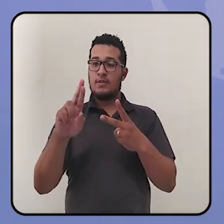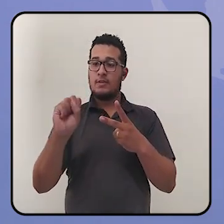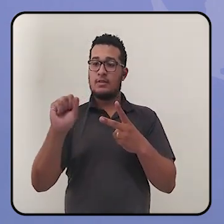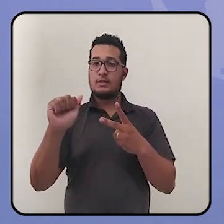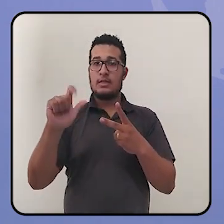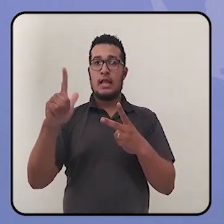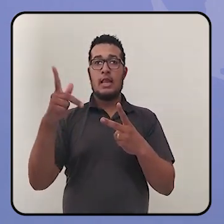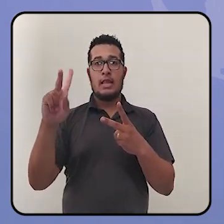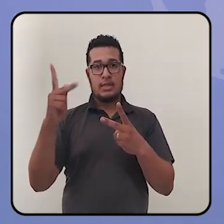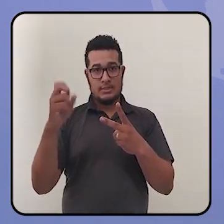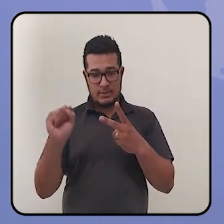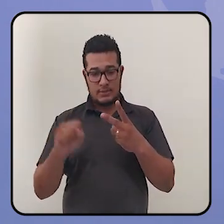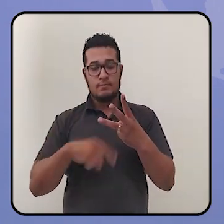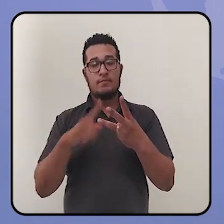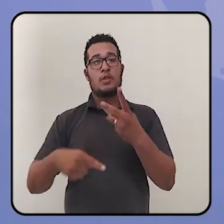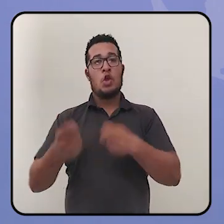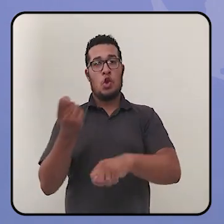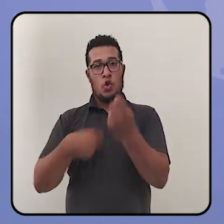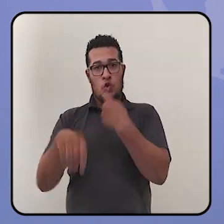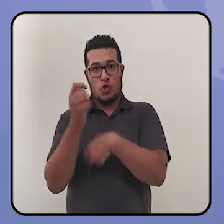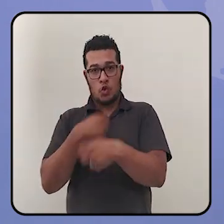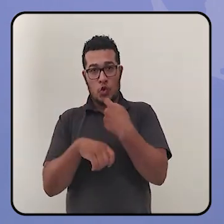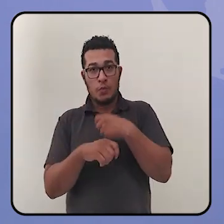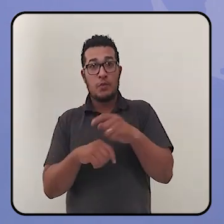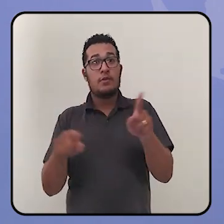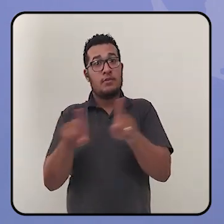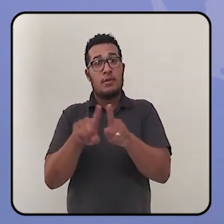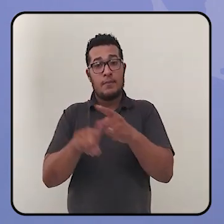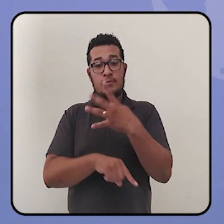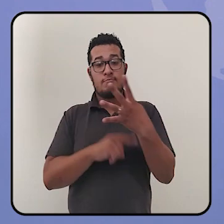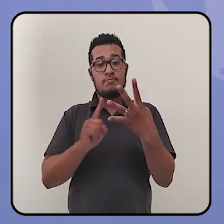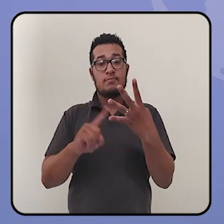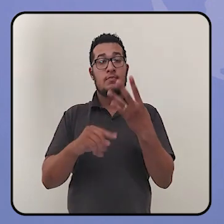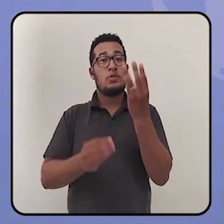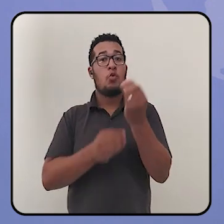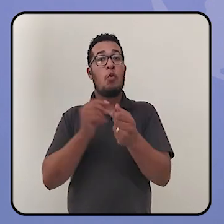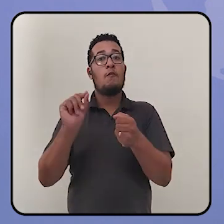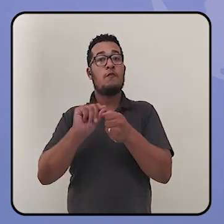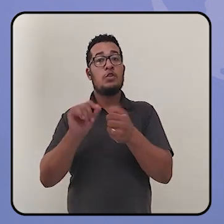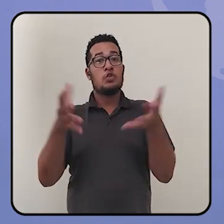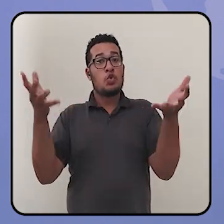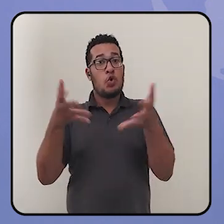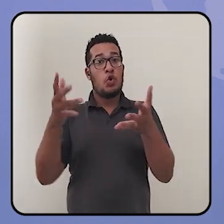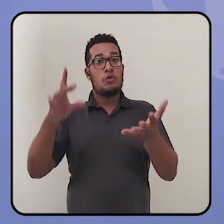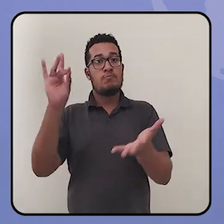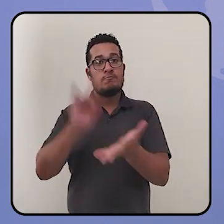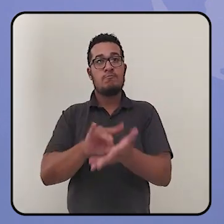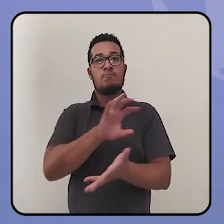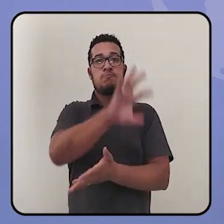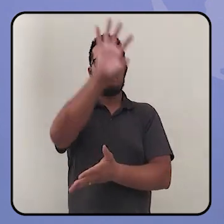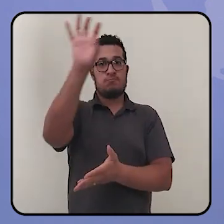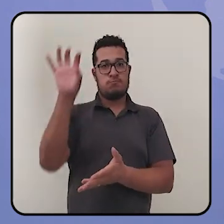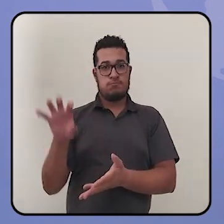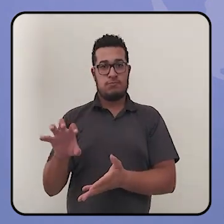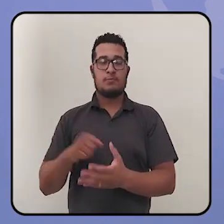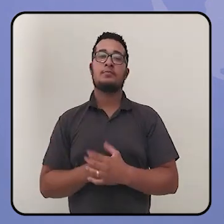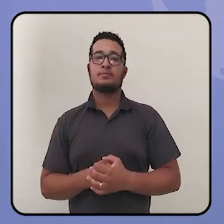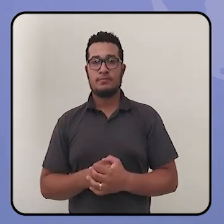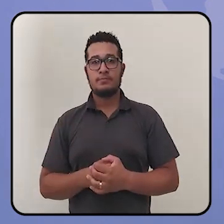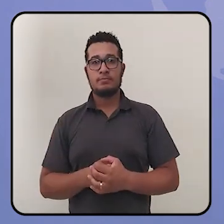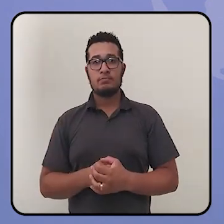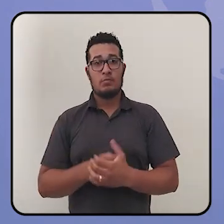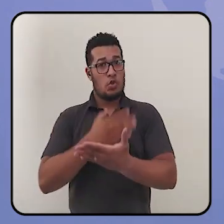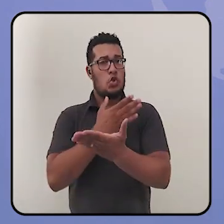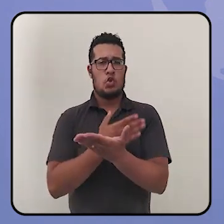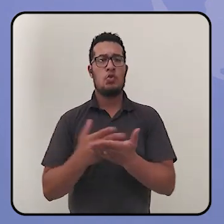povos que habitaram o nosso estado e o nosso país. História é muito importante porque, por meio dos